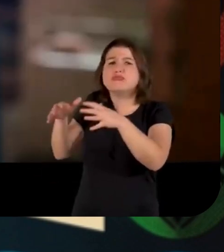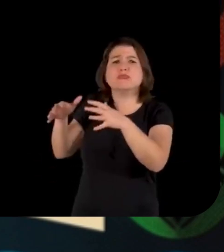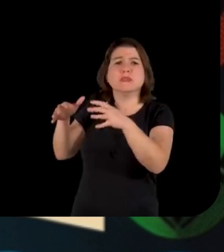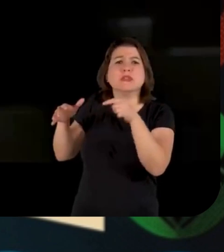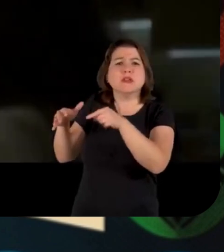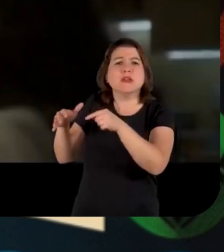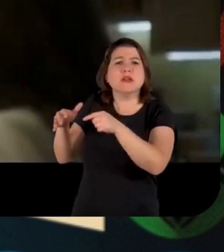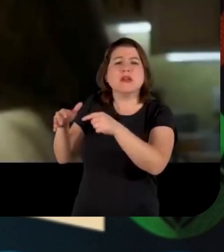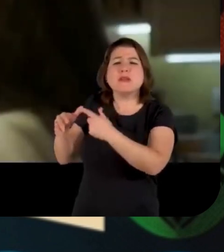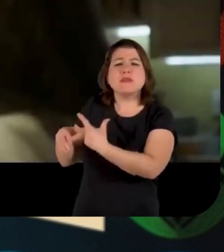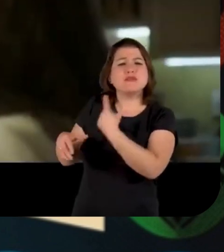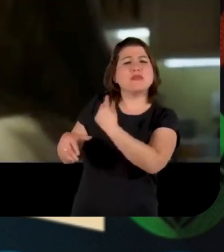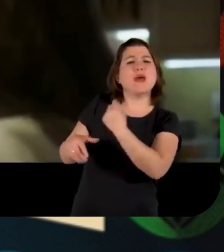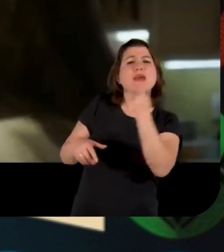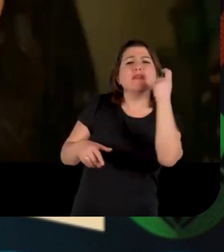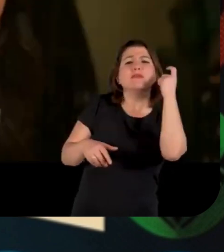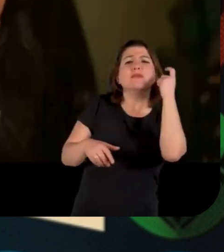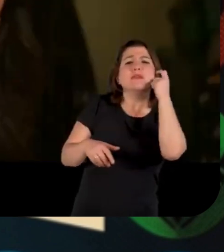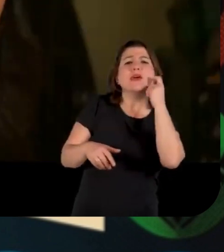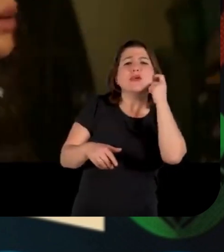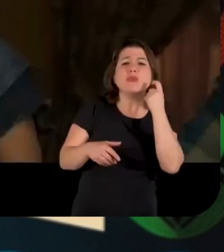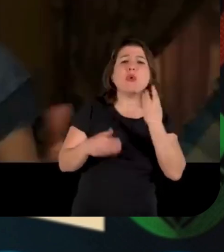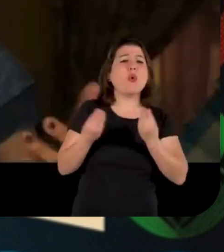da DCU. É,